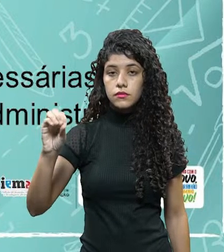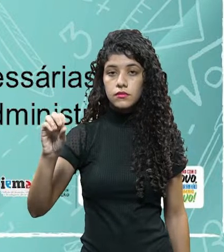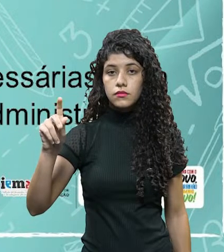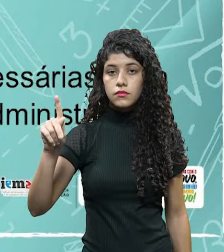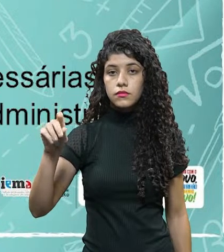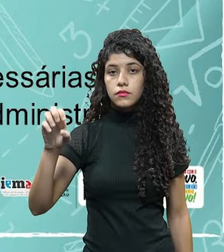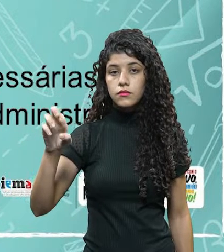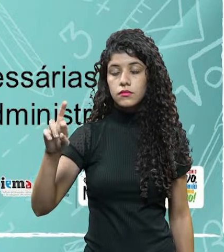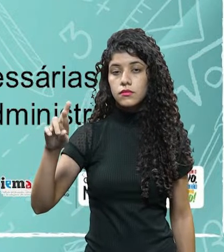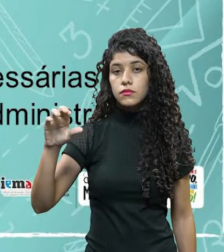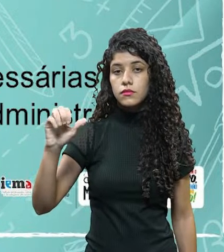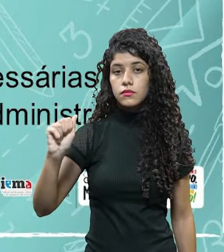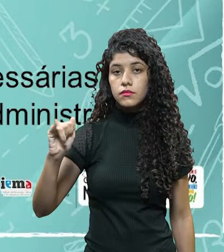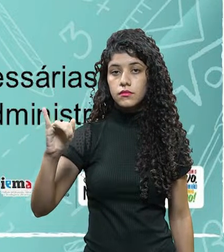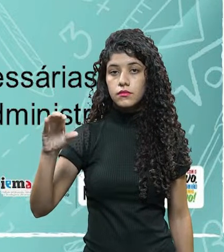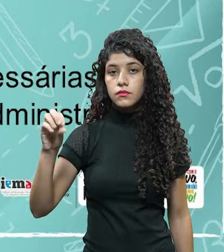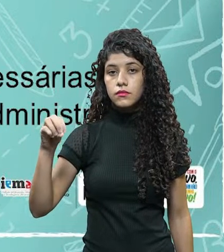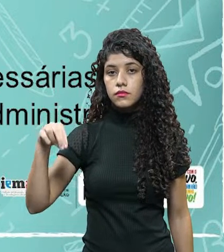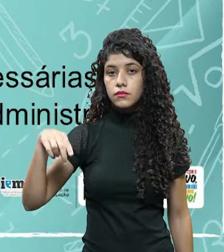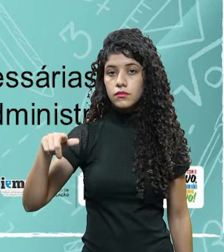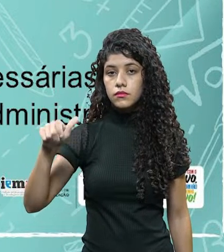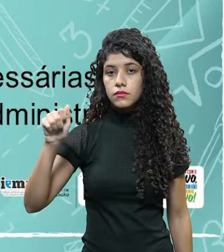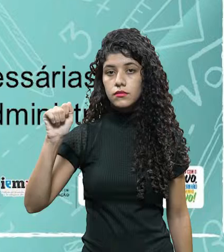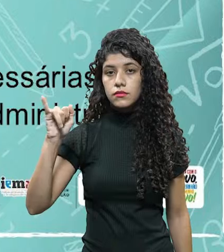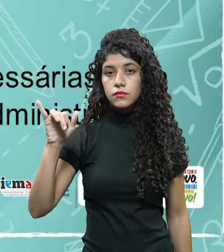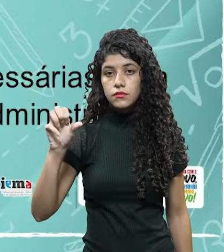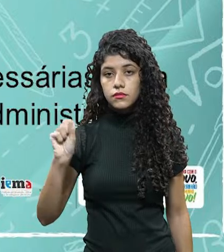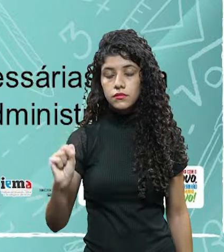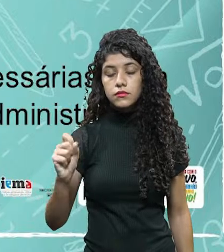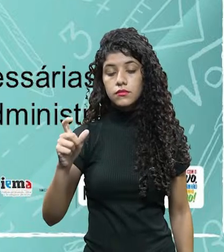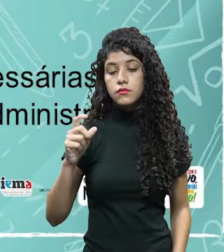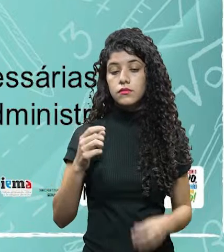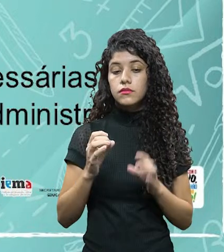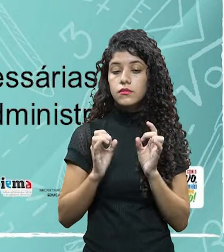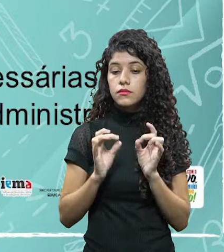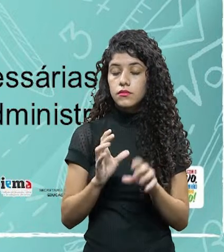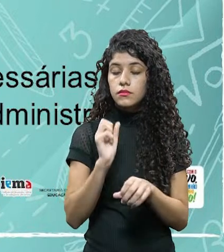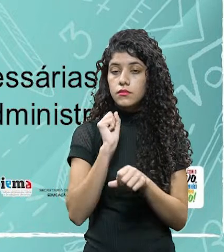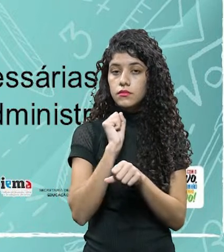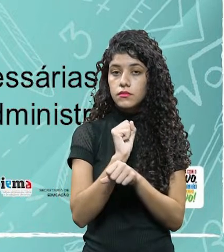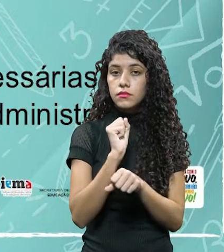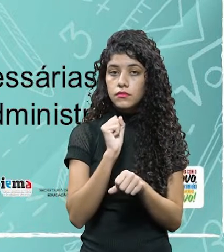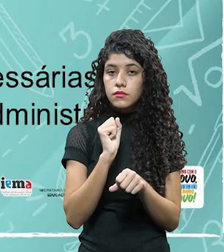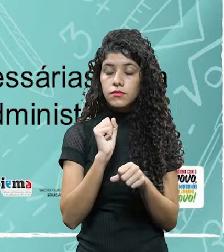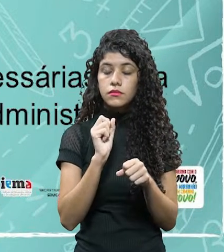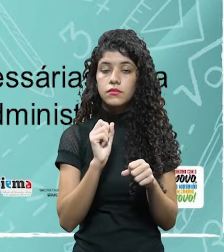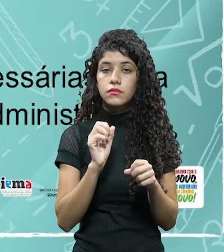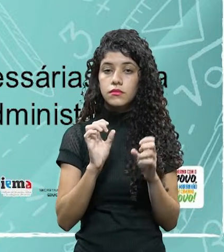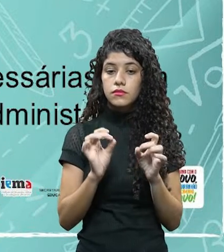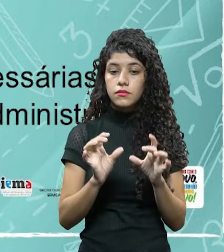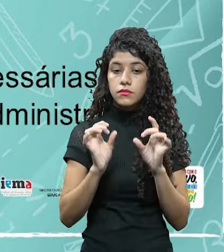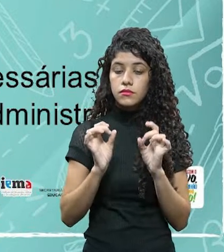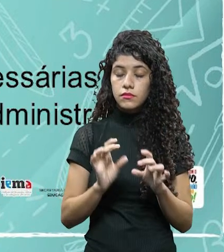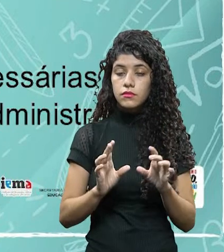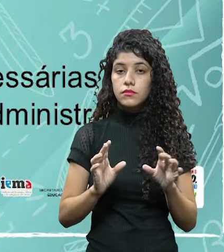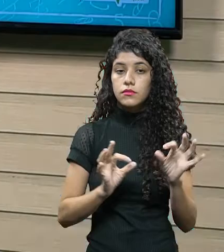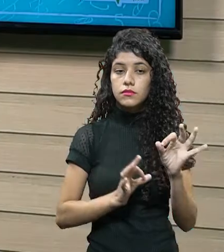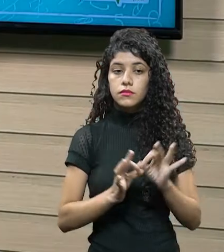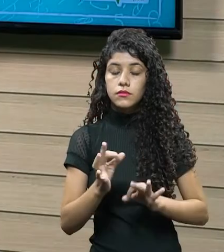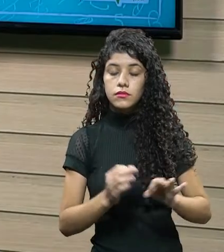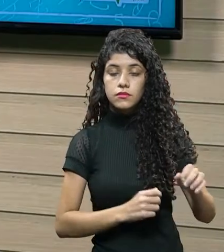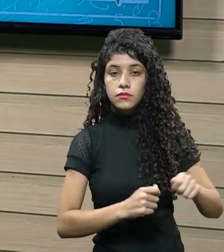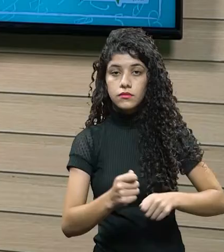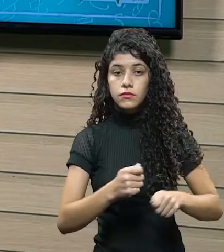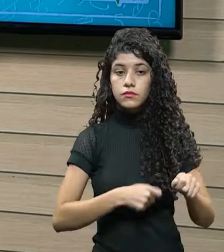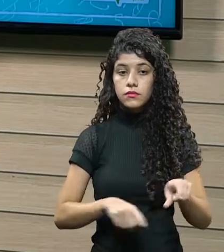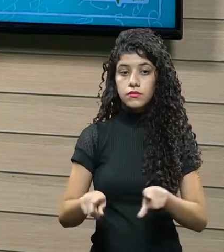despesas necessárias para vender os produtos, como despesas de vendas, administrativas e financeiras.